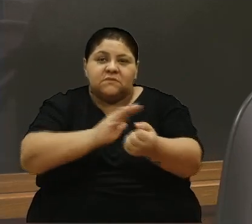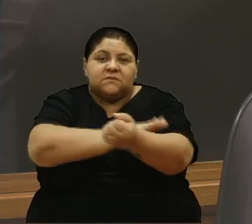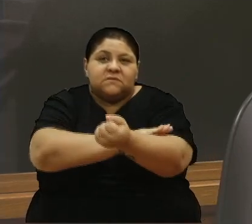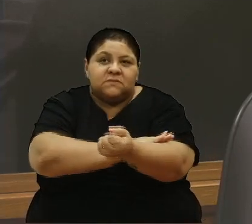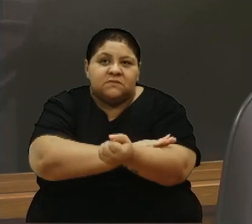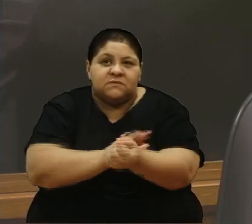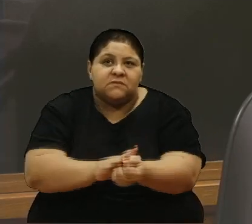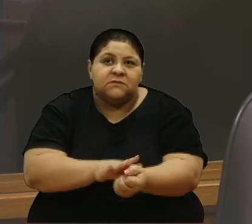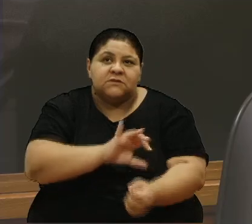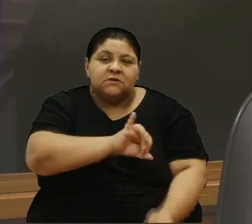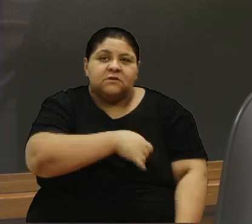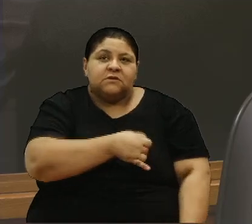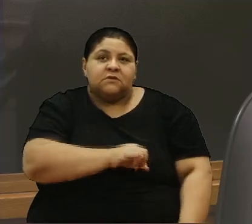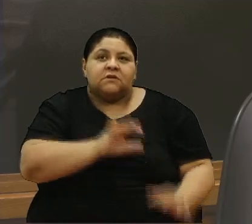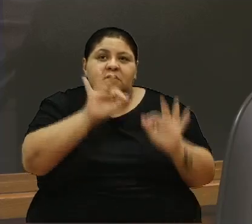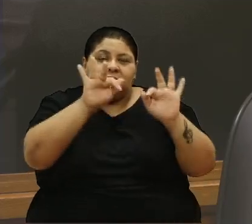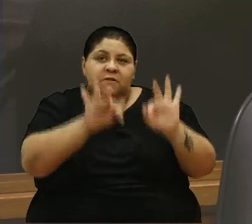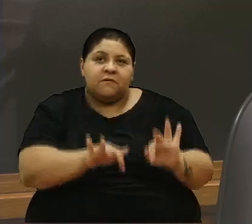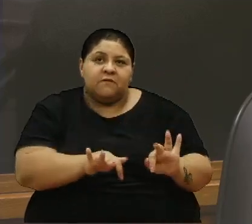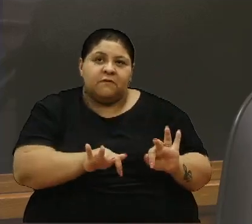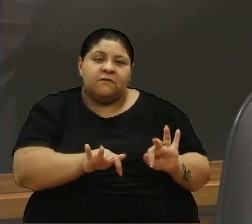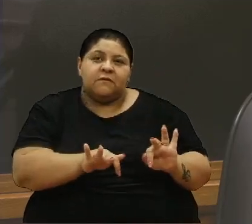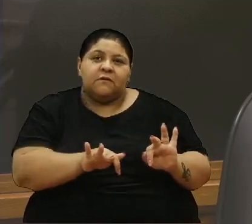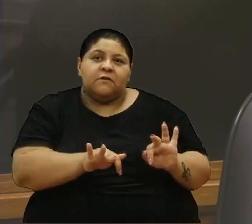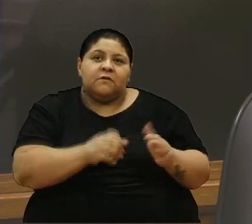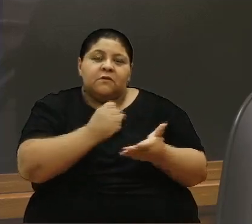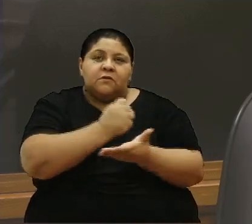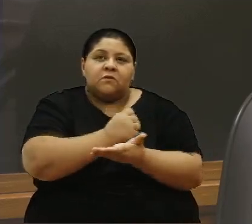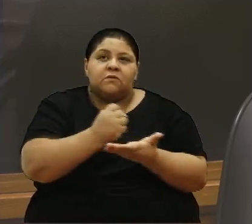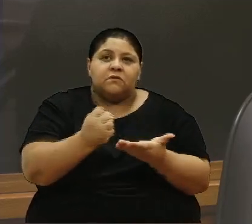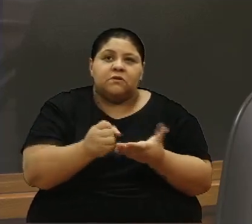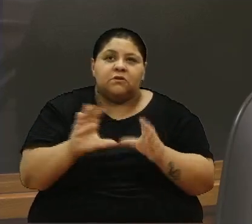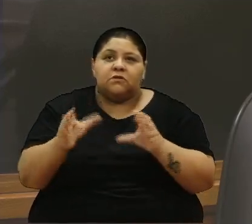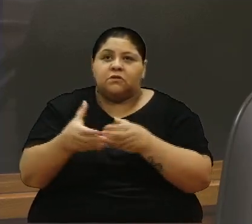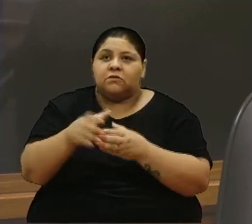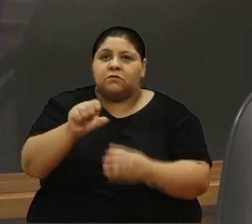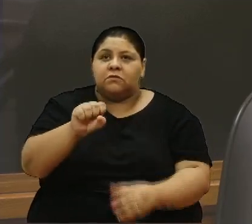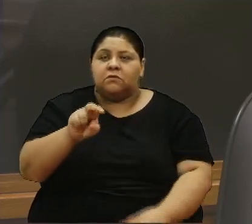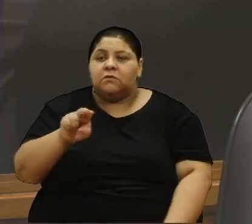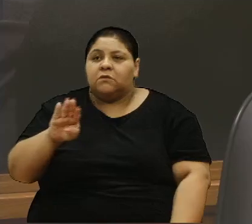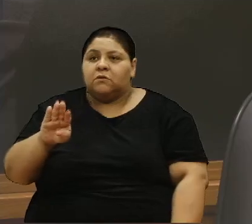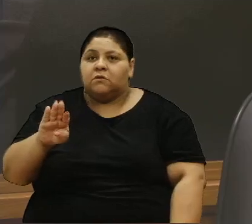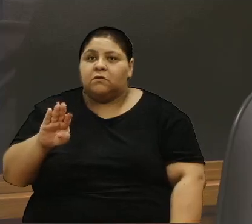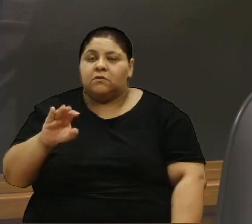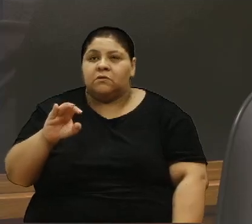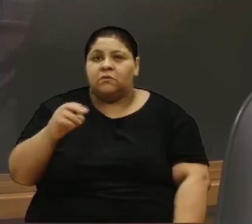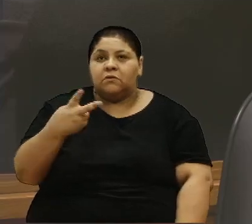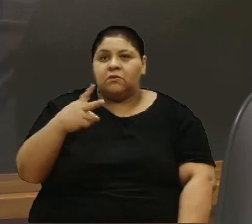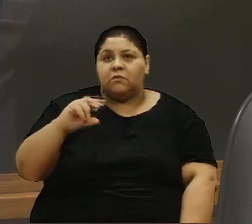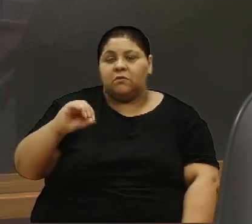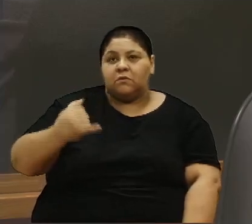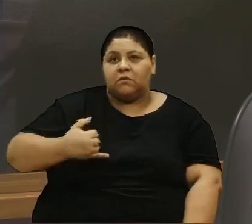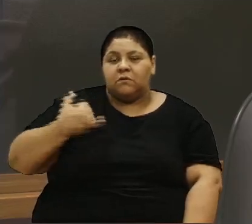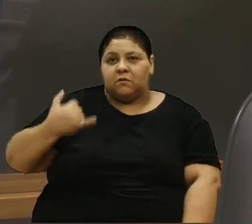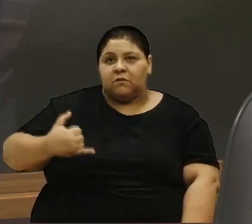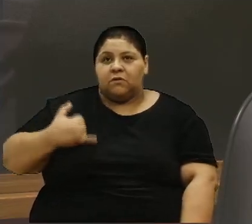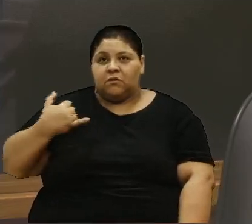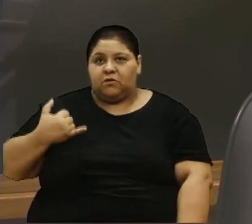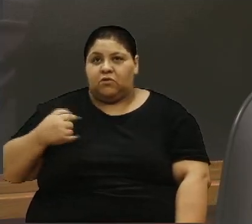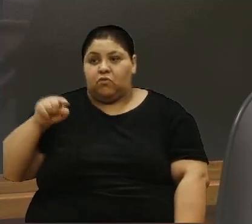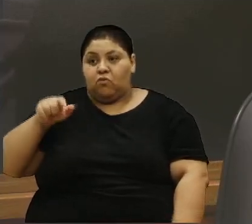Internacional rescinde contrato com atleta do Sub-20. Uma atleta do Sub-20 do Internacional jogou uma